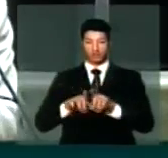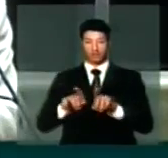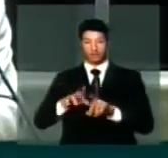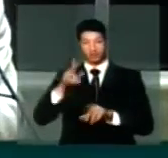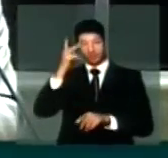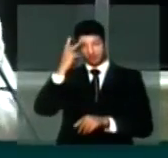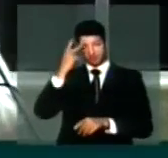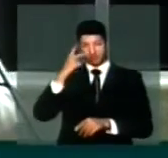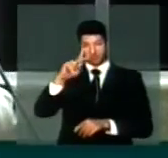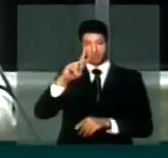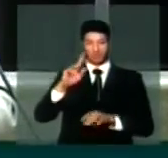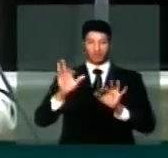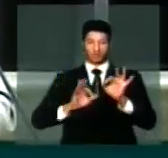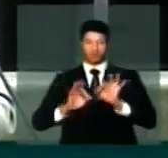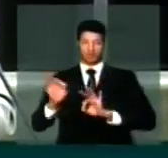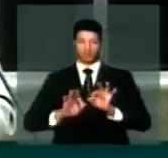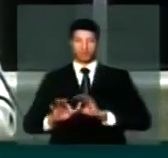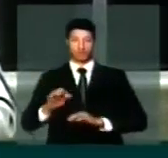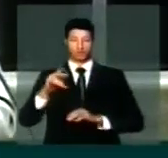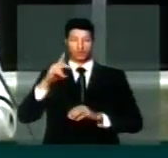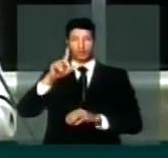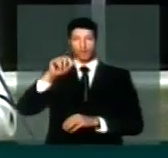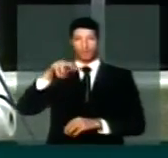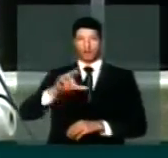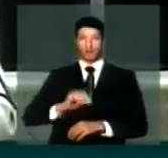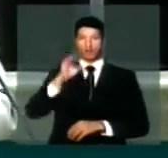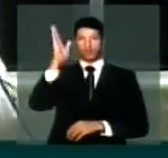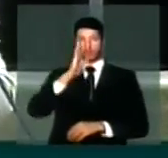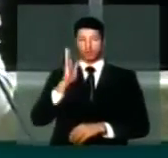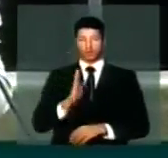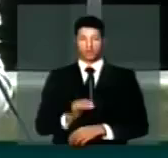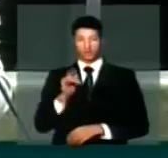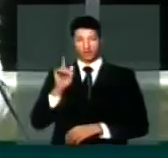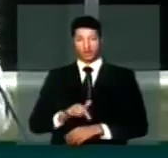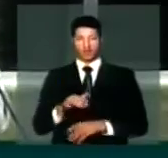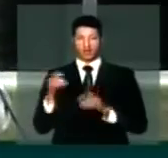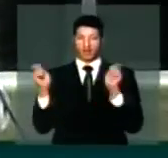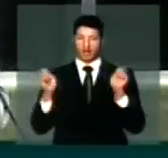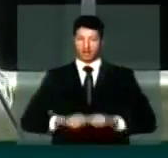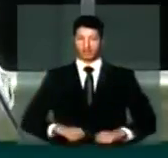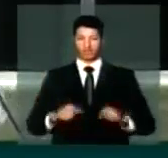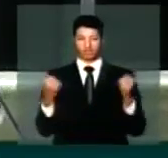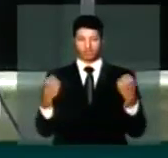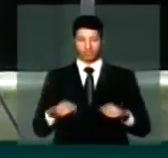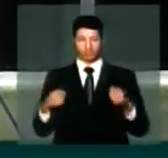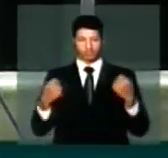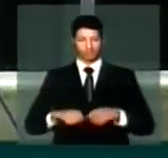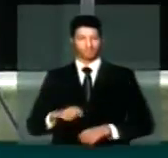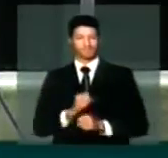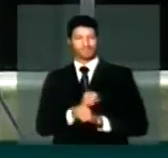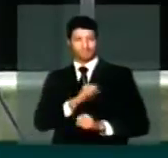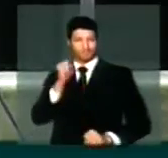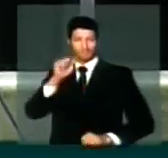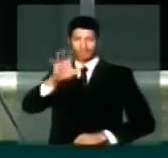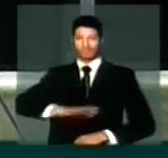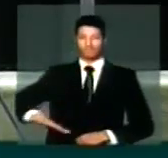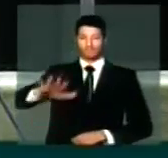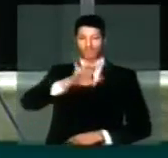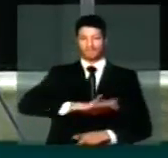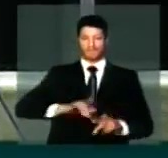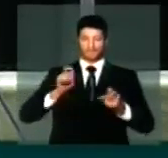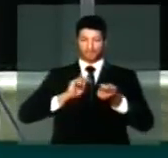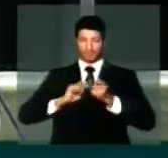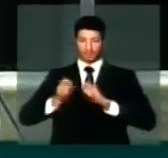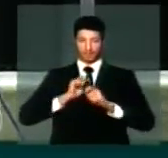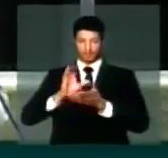para essas instâncias de poder no plano nacional. É a dependência das grandes corporações